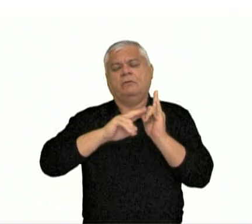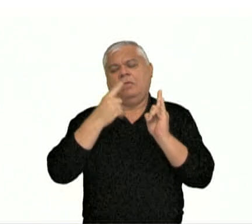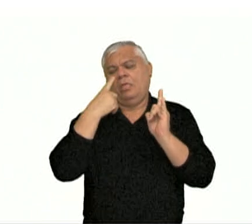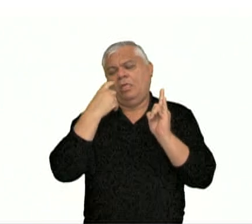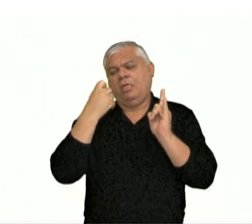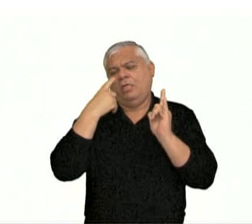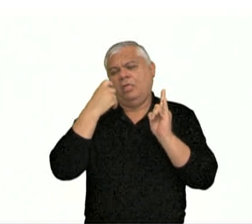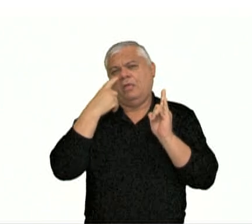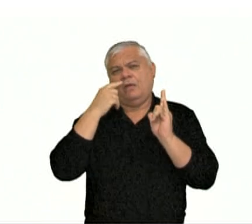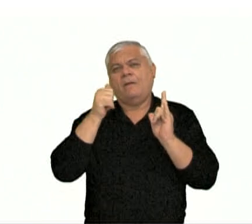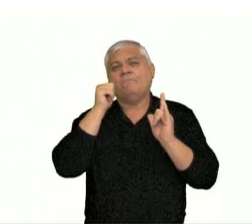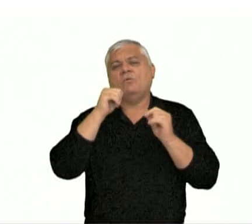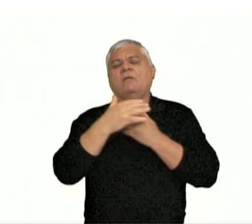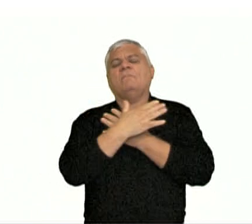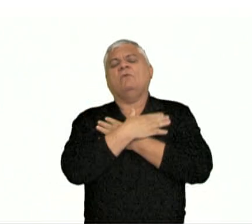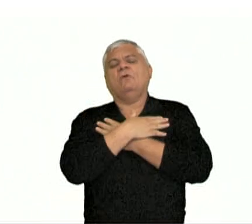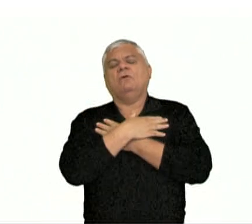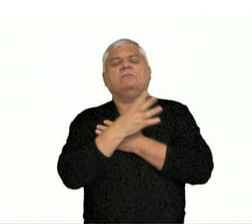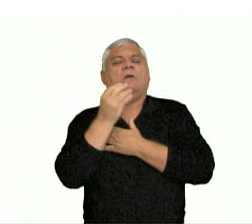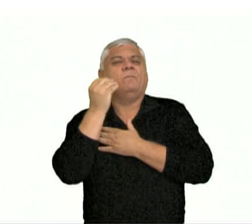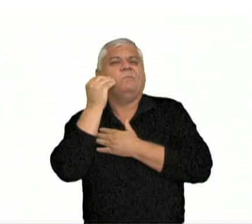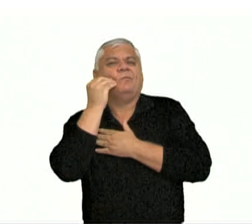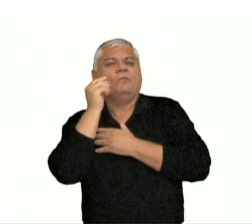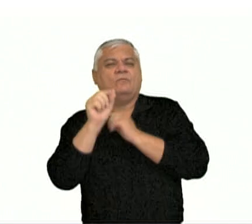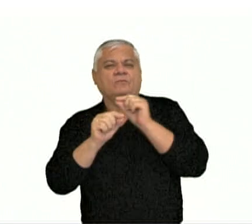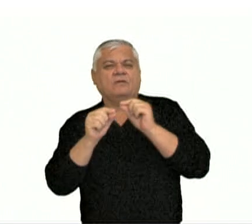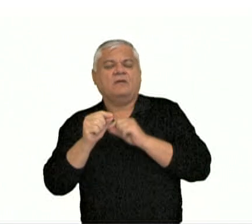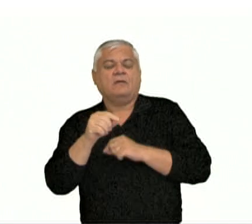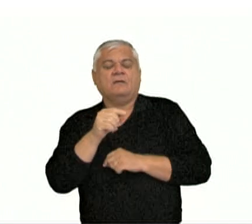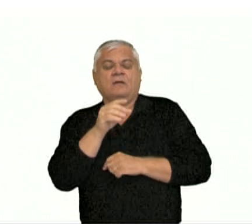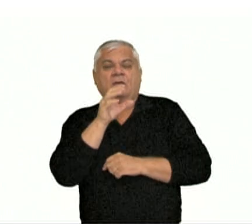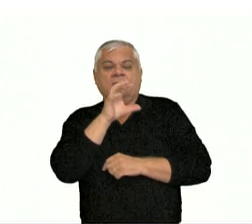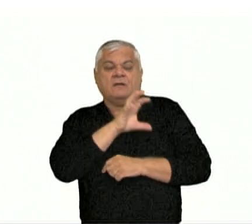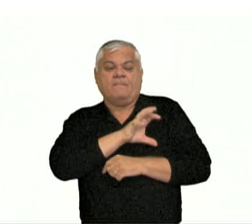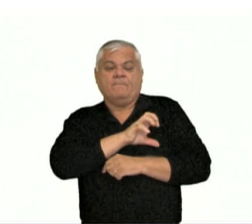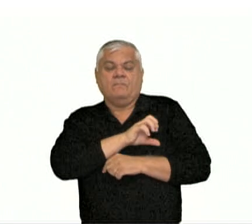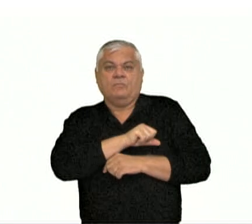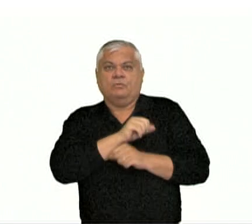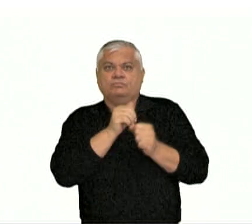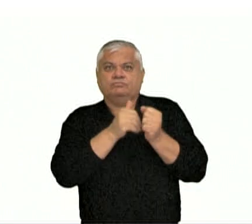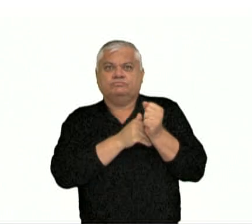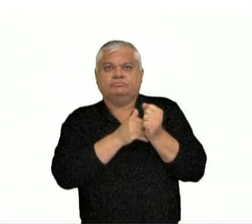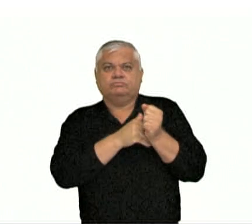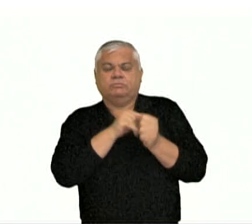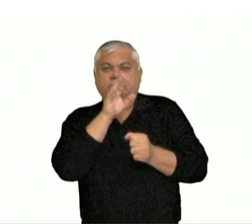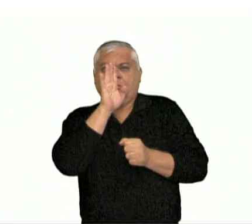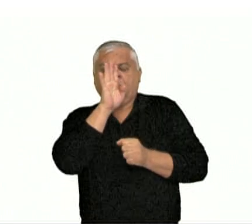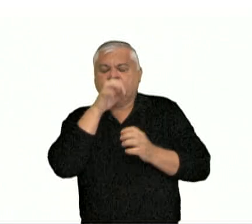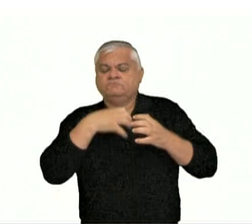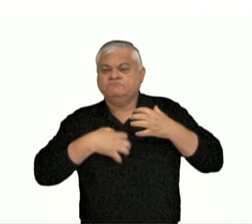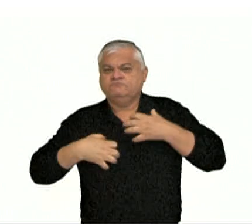lágrimas, que vieram em borbotões. Lágrimas de amor calado e irremediável desespero.